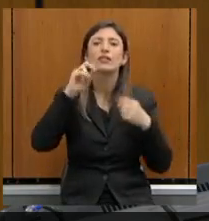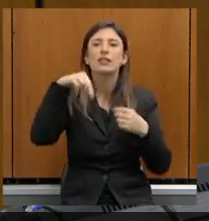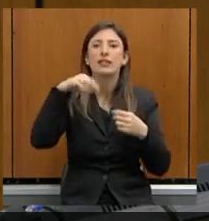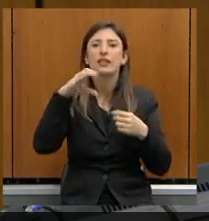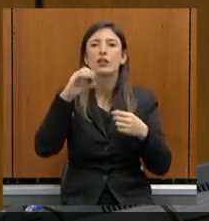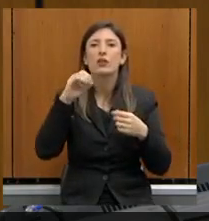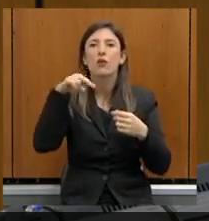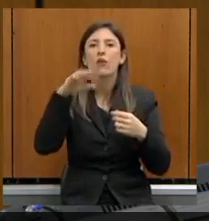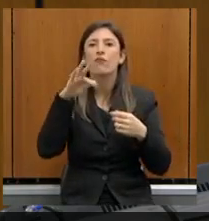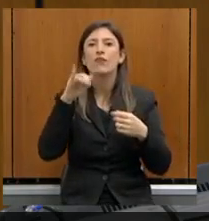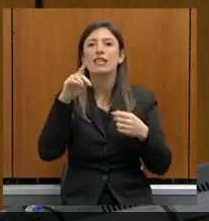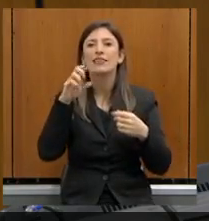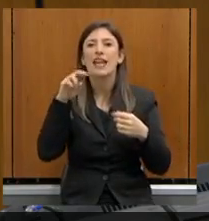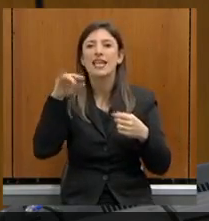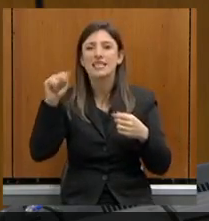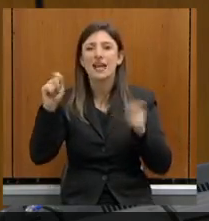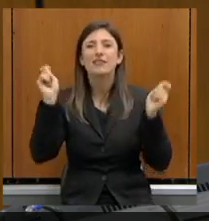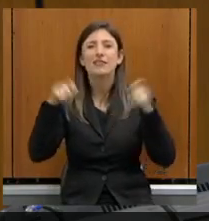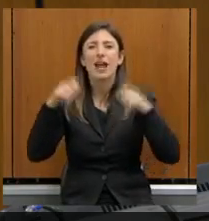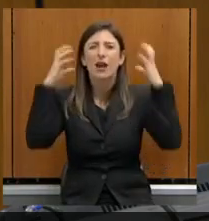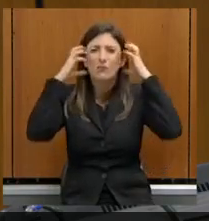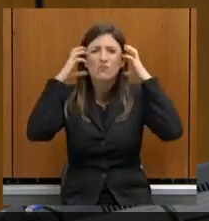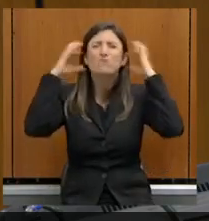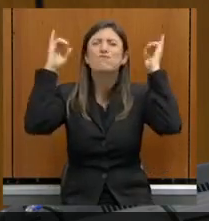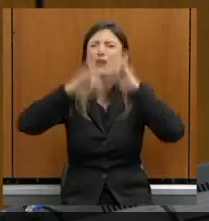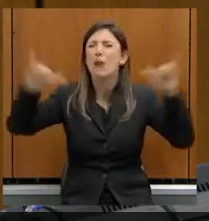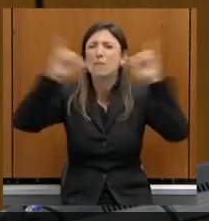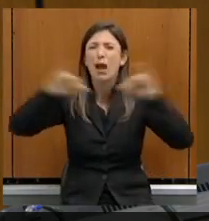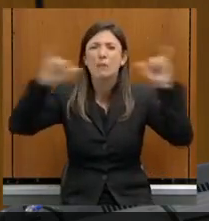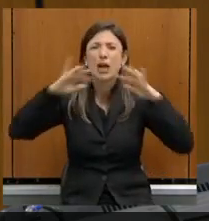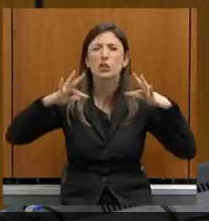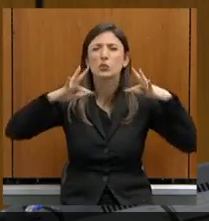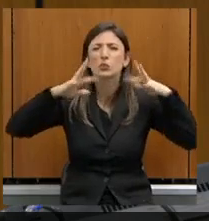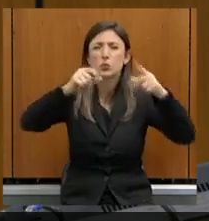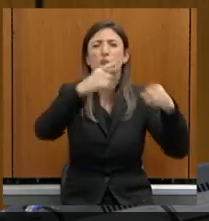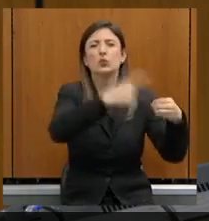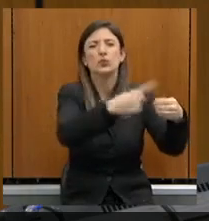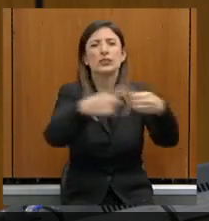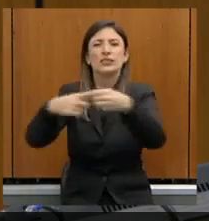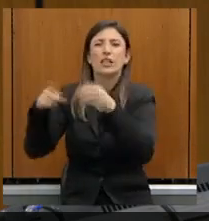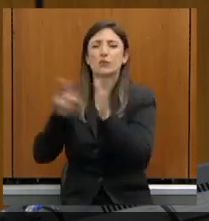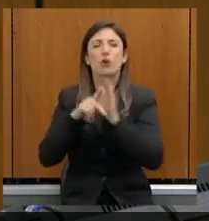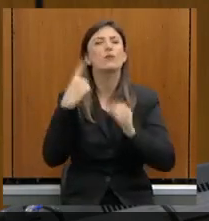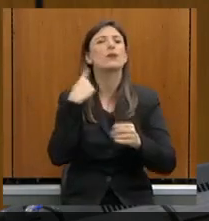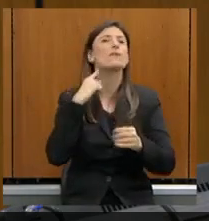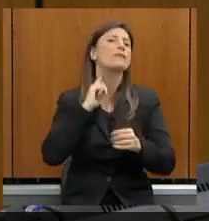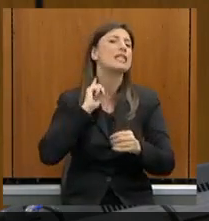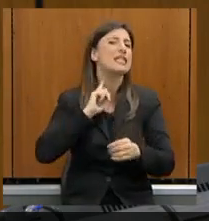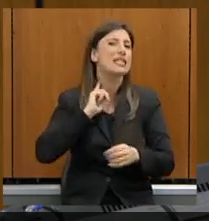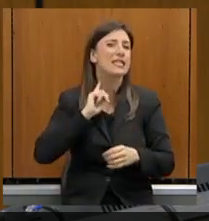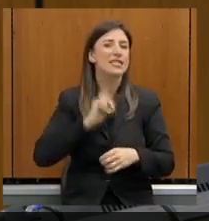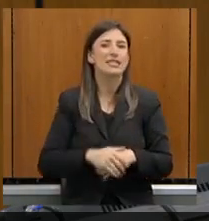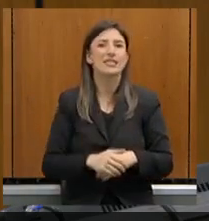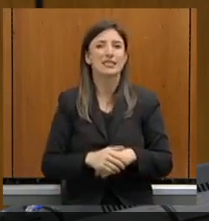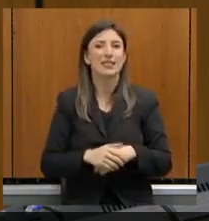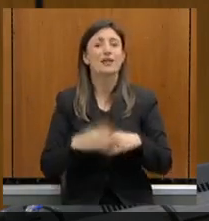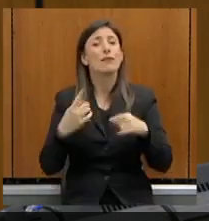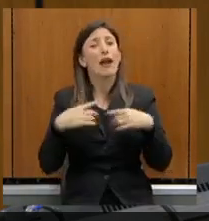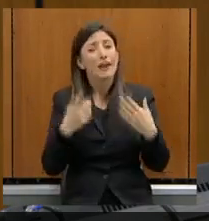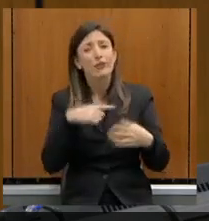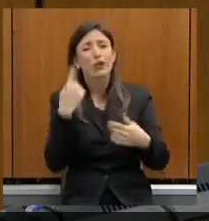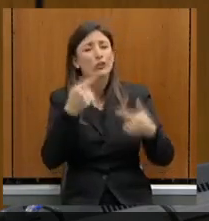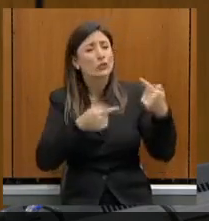a todo o interior de Minas. Naquela discussão, a proposta era que a rádio, por que não fazer